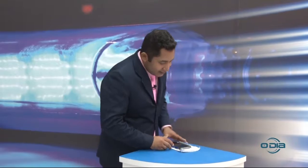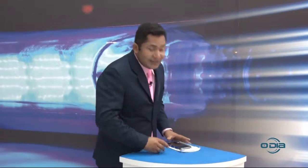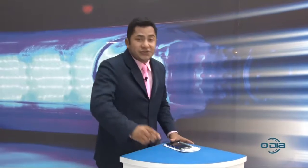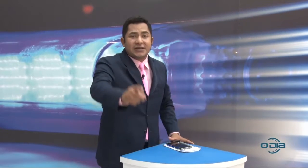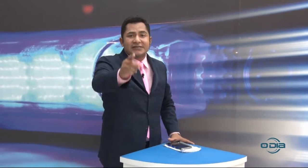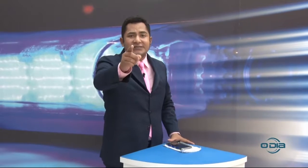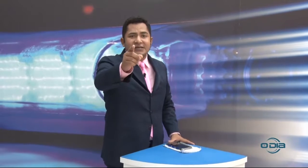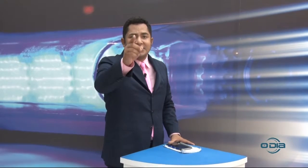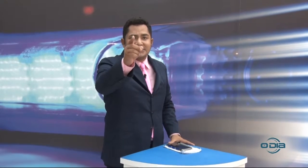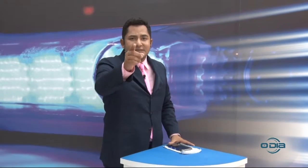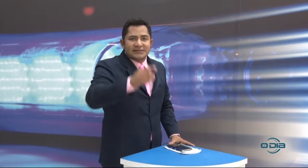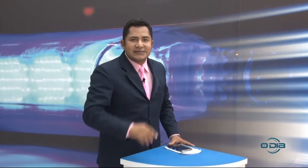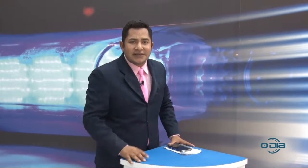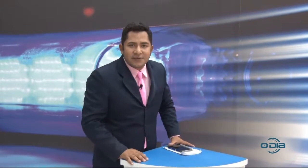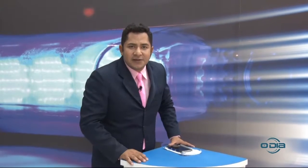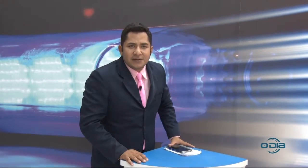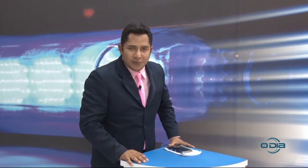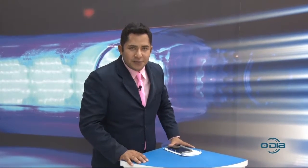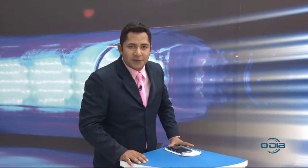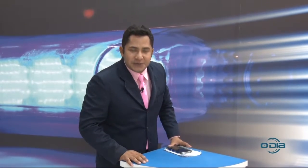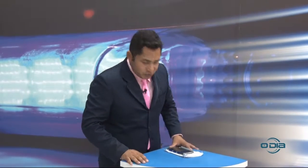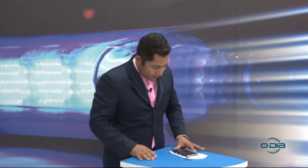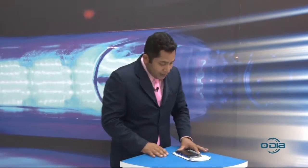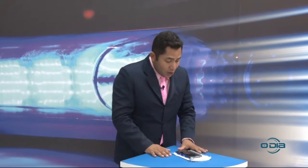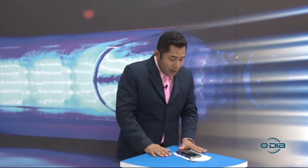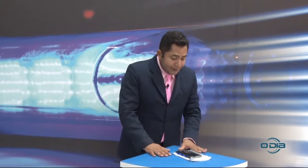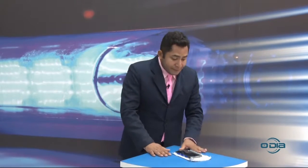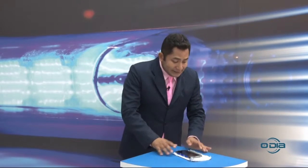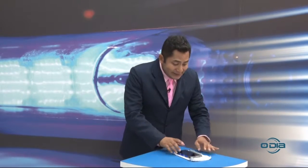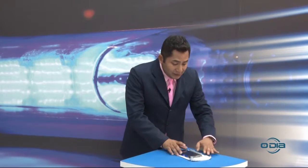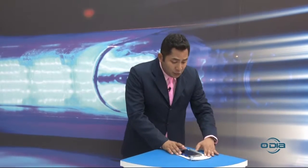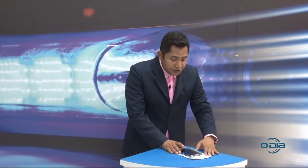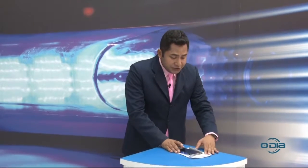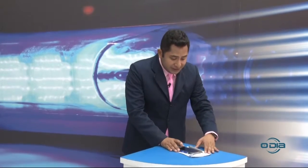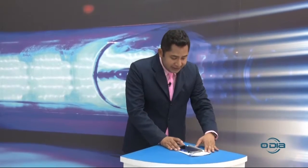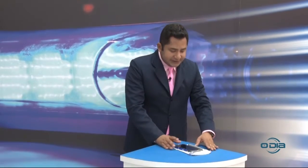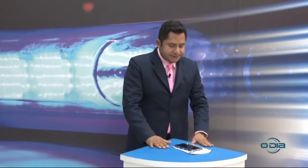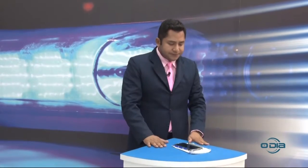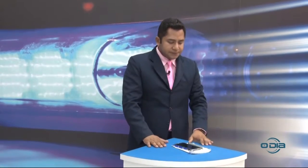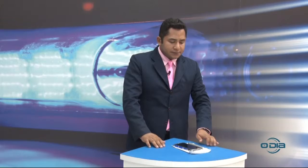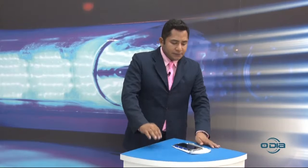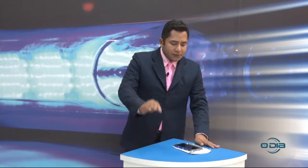Cardoso. Desde criancinha, sinta-se sempre meu amigo pessoal. Olha,